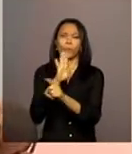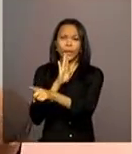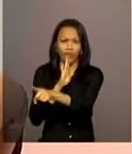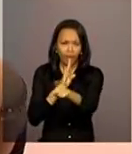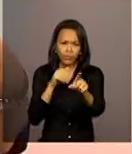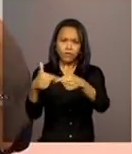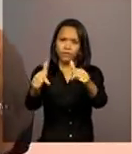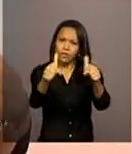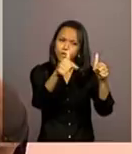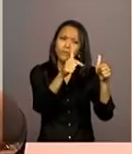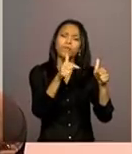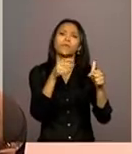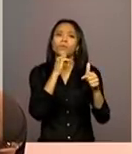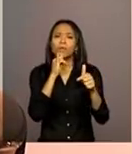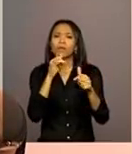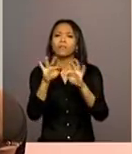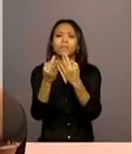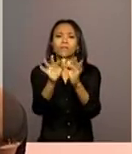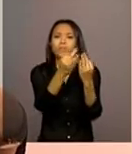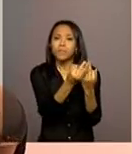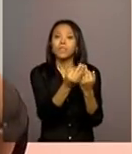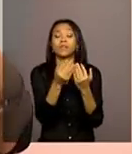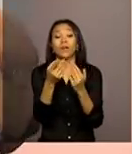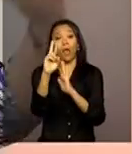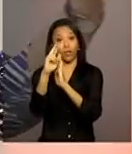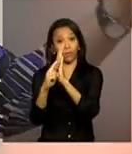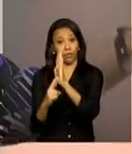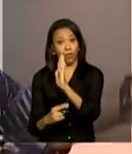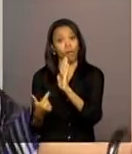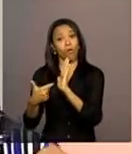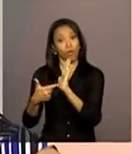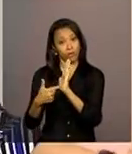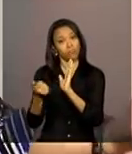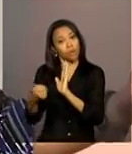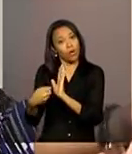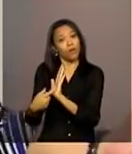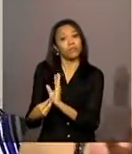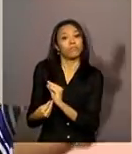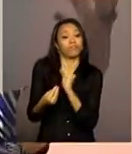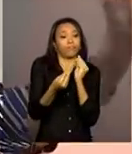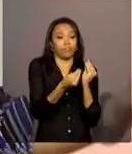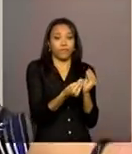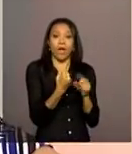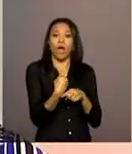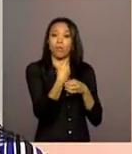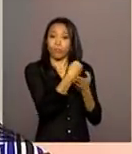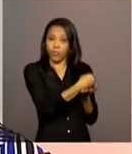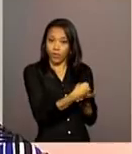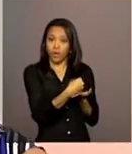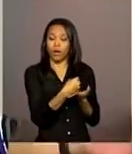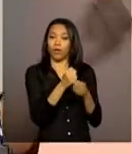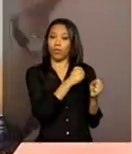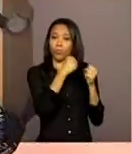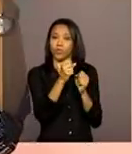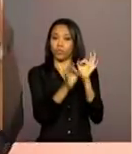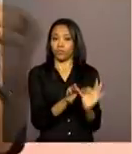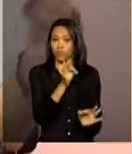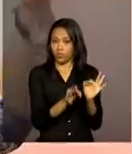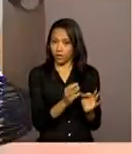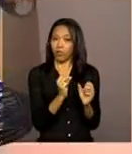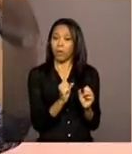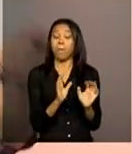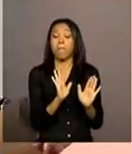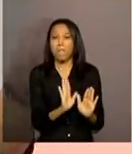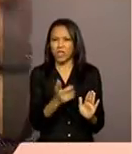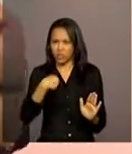podemos através de relatórios né colaborar com ação do Poder Judiciário Mas jamais